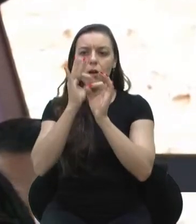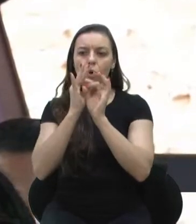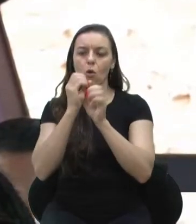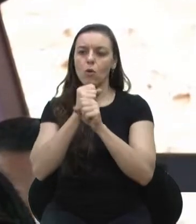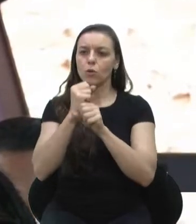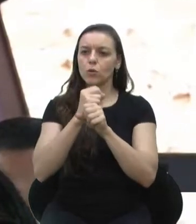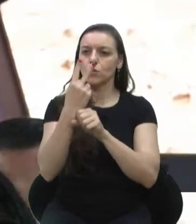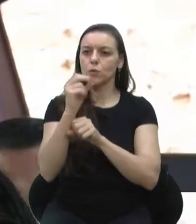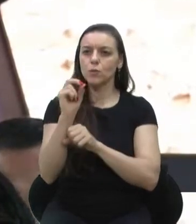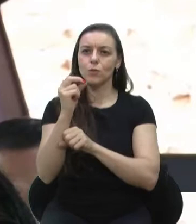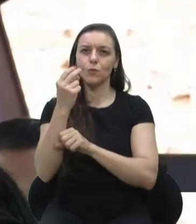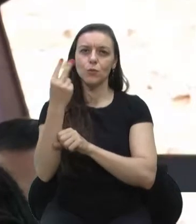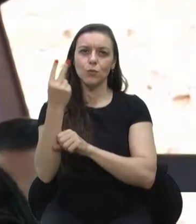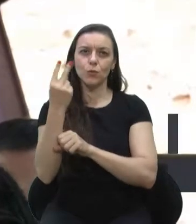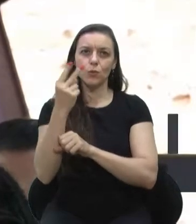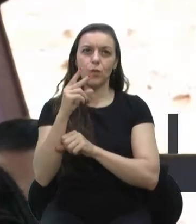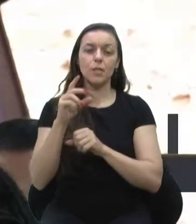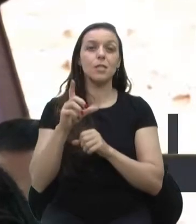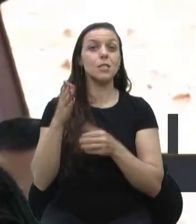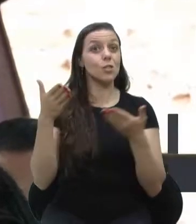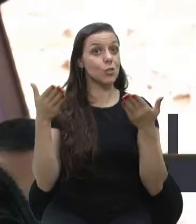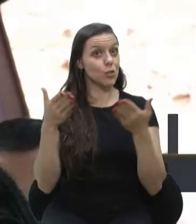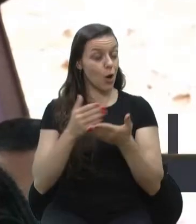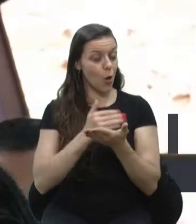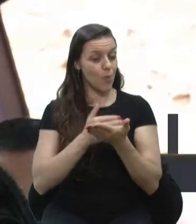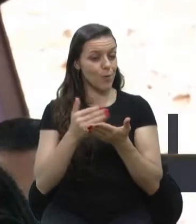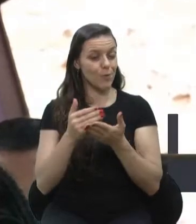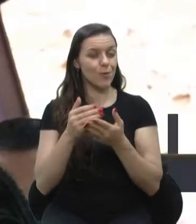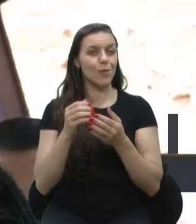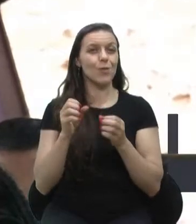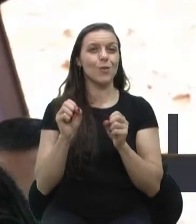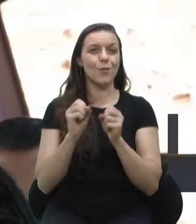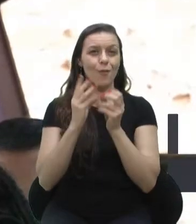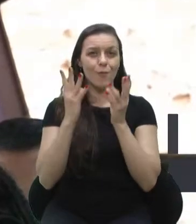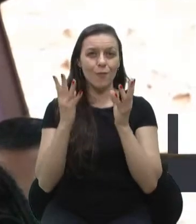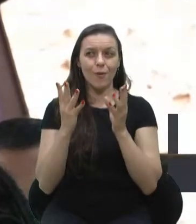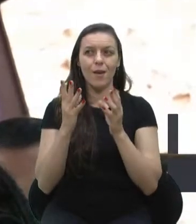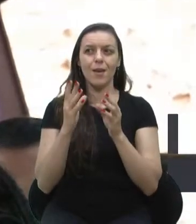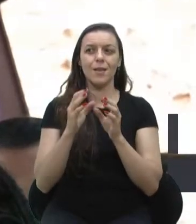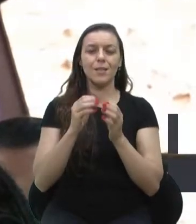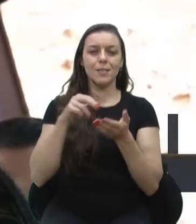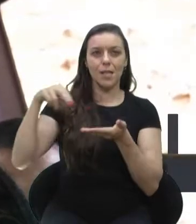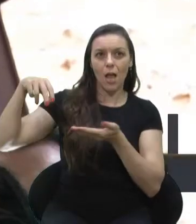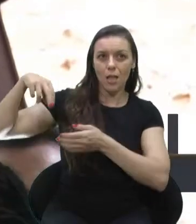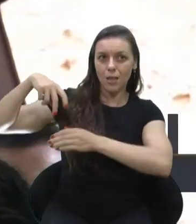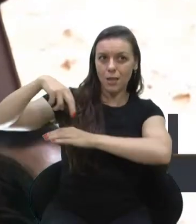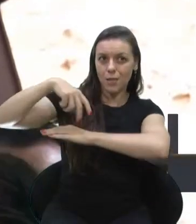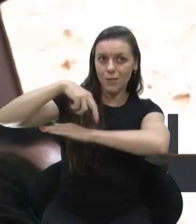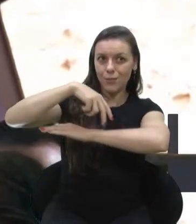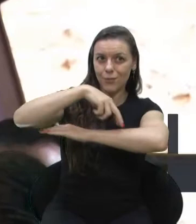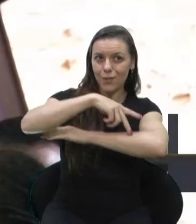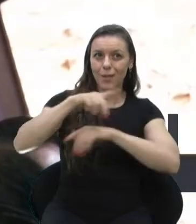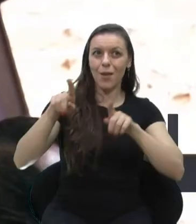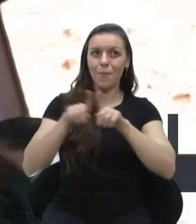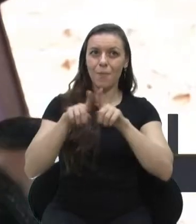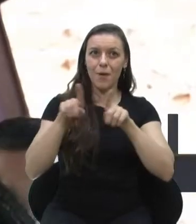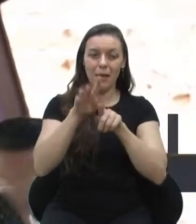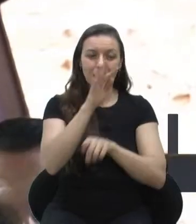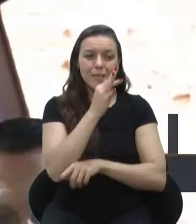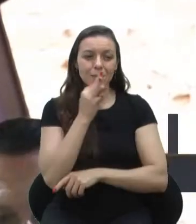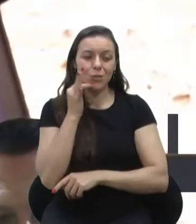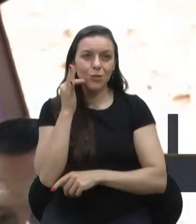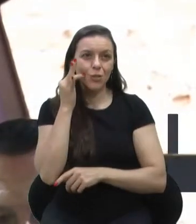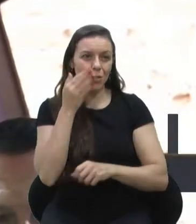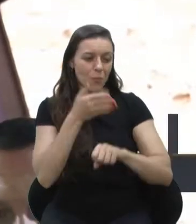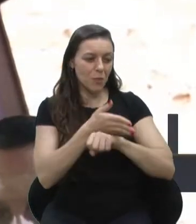Já começou com tudo a festa, inclusive o desfile, até a vereadora Tatiane Fries participou. Parabéns, estava